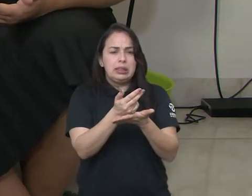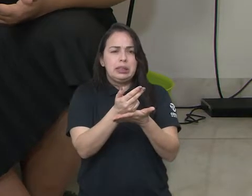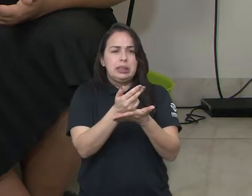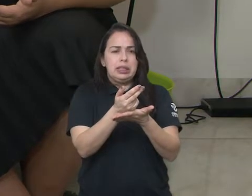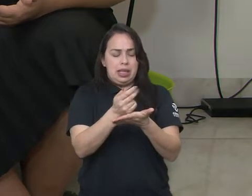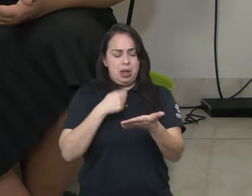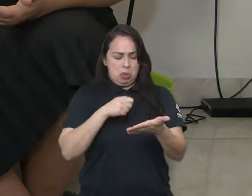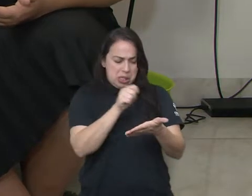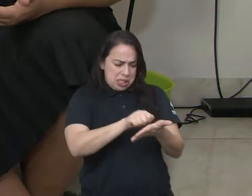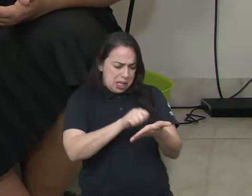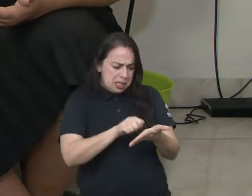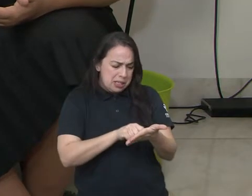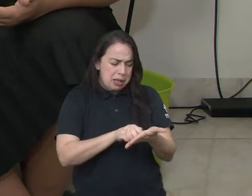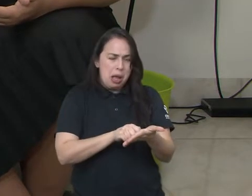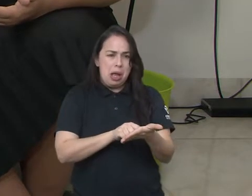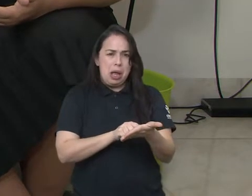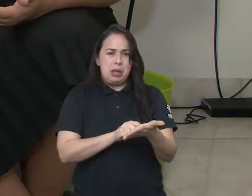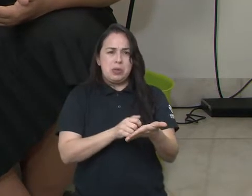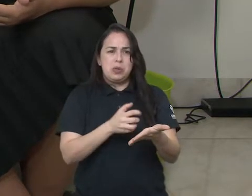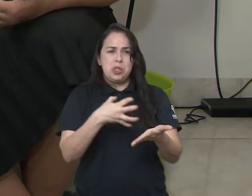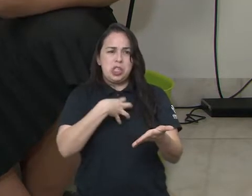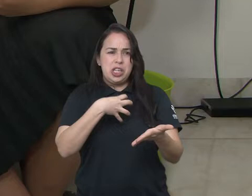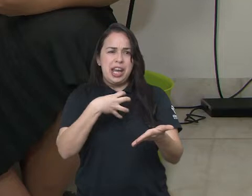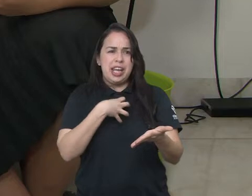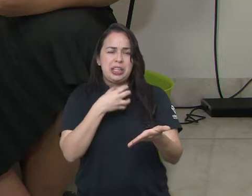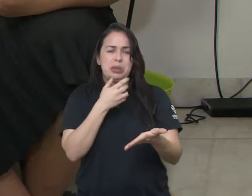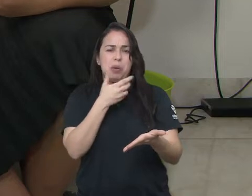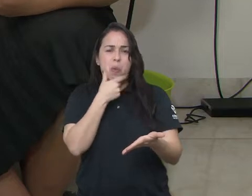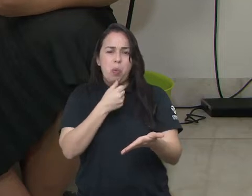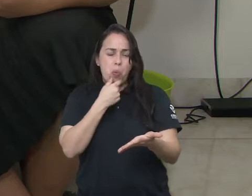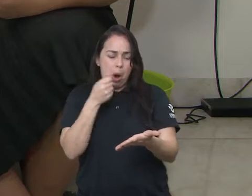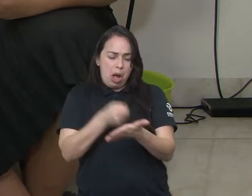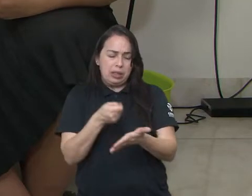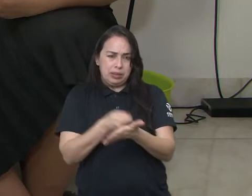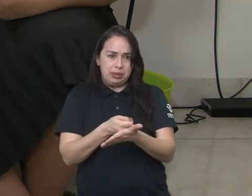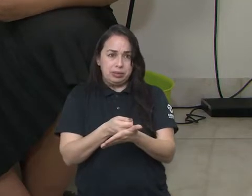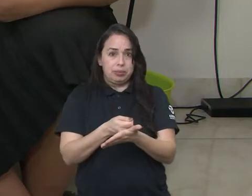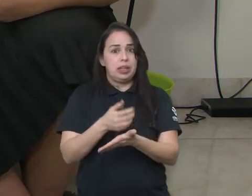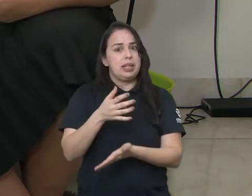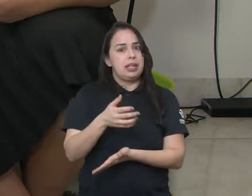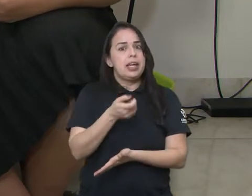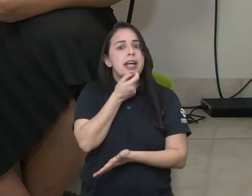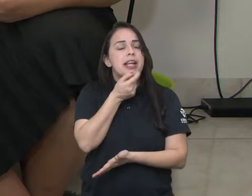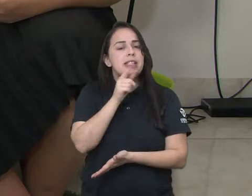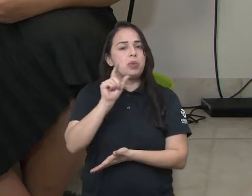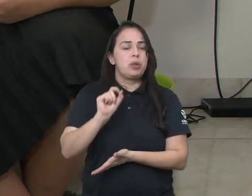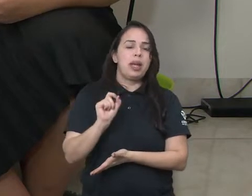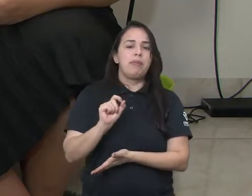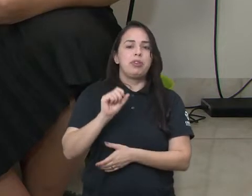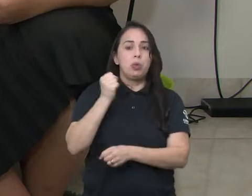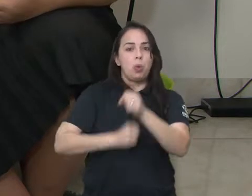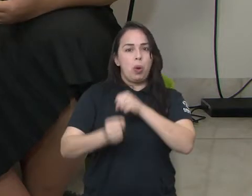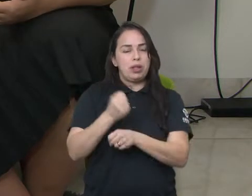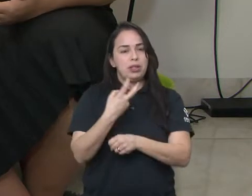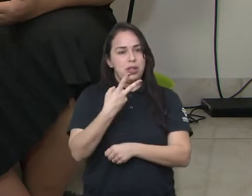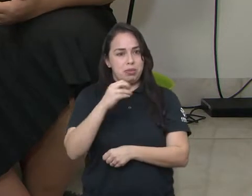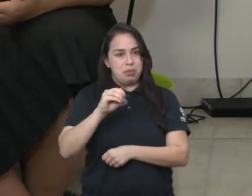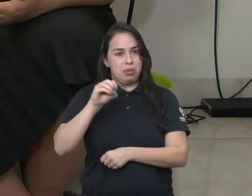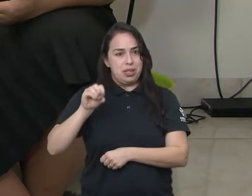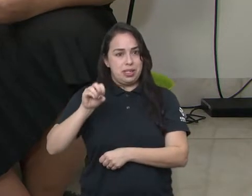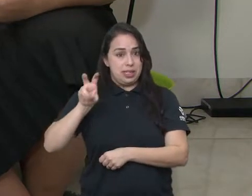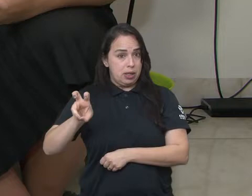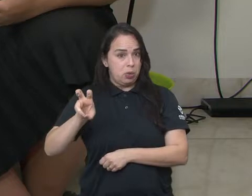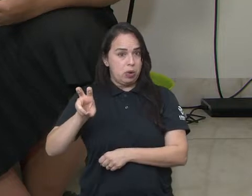isso muito pesado nos meus roteiros e tal. Mas assim, engraçado que em 2005 eu ganhei um prêmio num evento